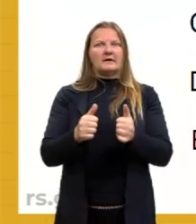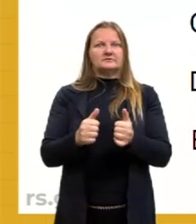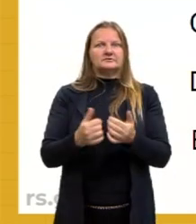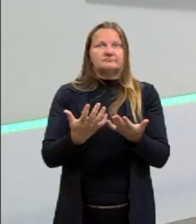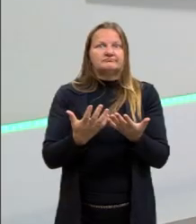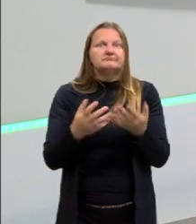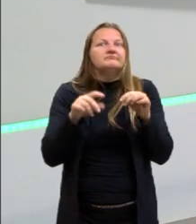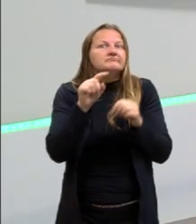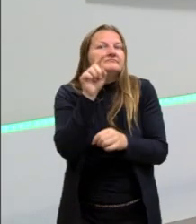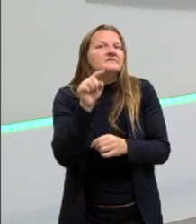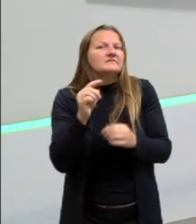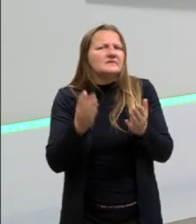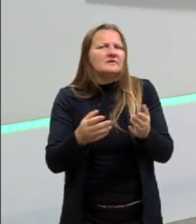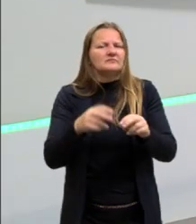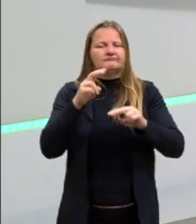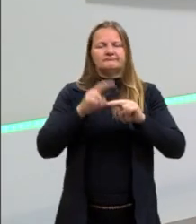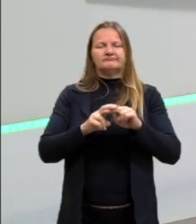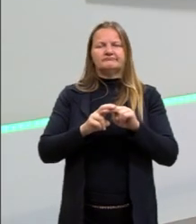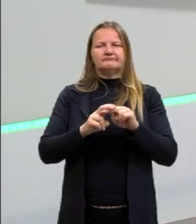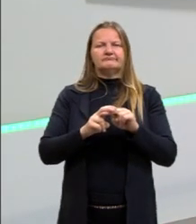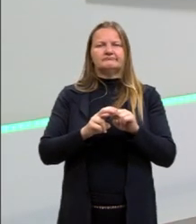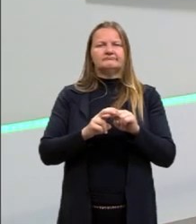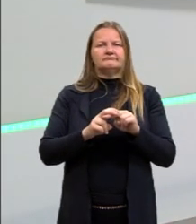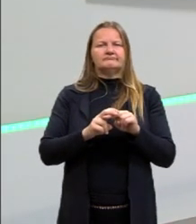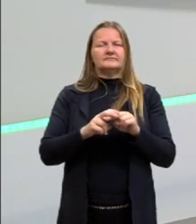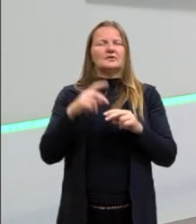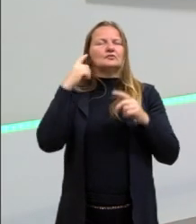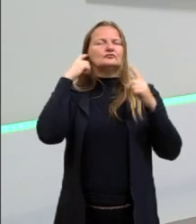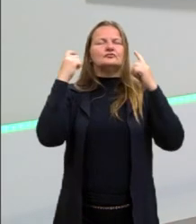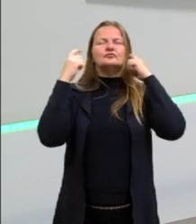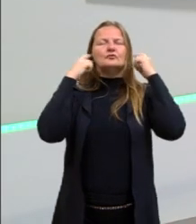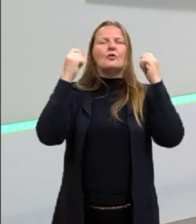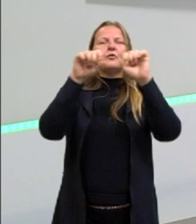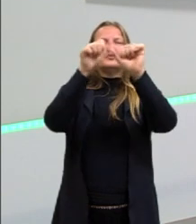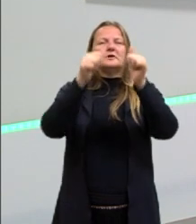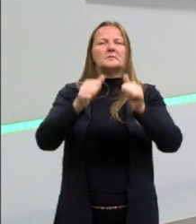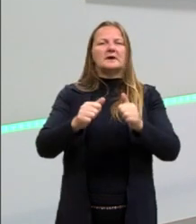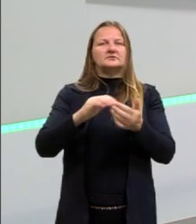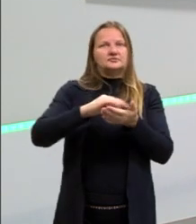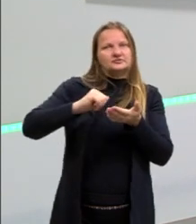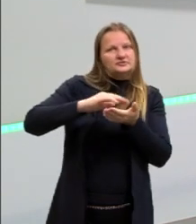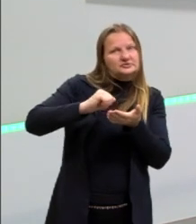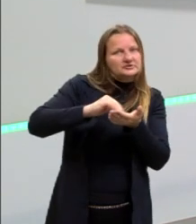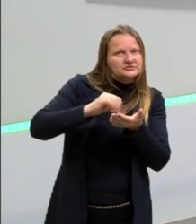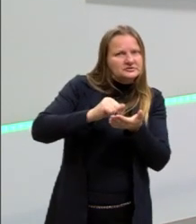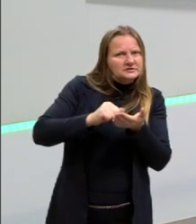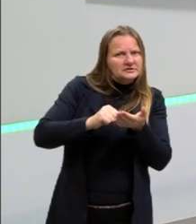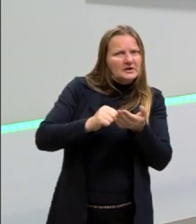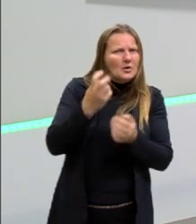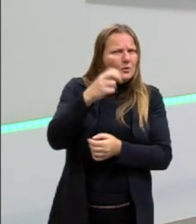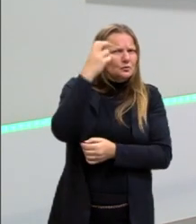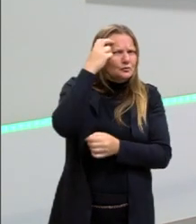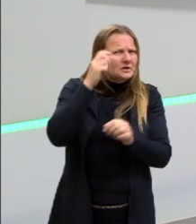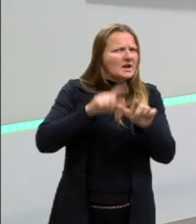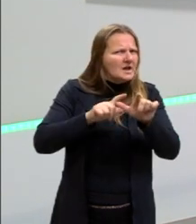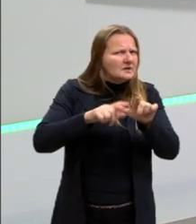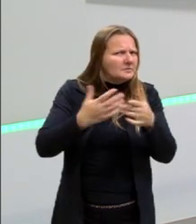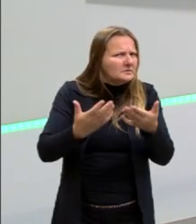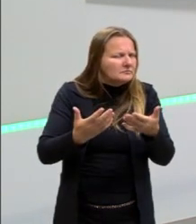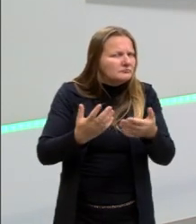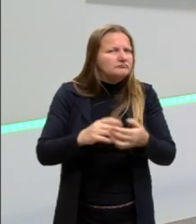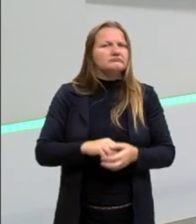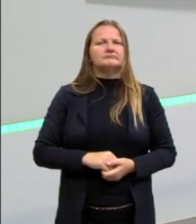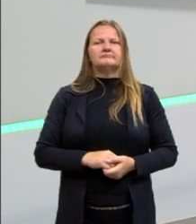né estar centrada no mundo dos sons e das imagens tira esse processo de Cultura alfabetizada que a gente